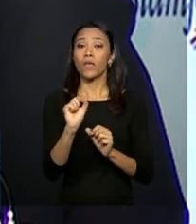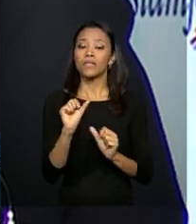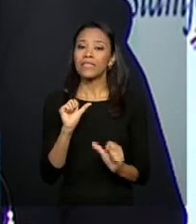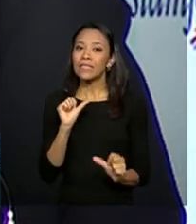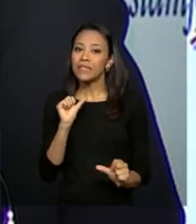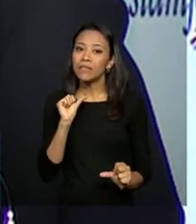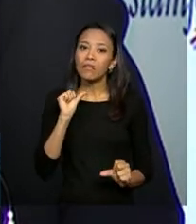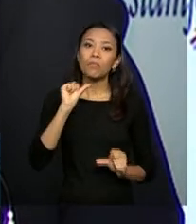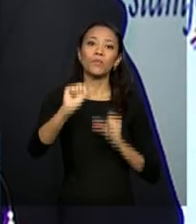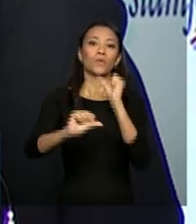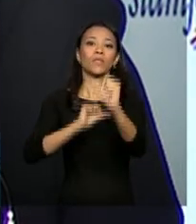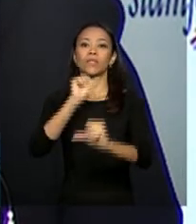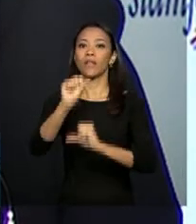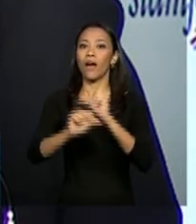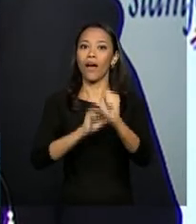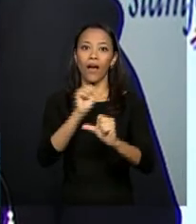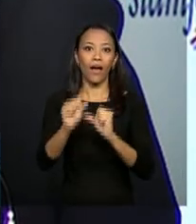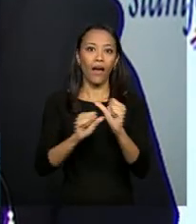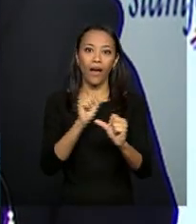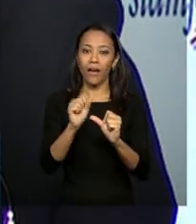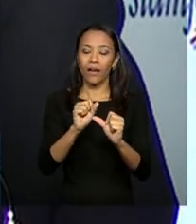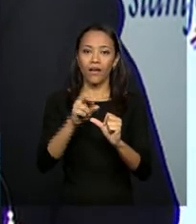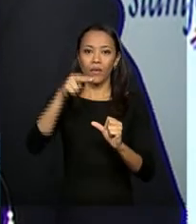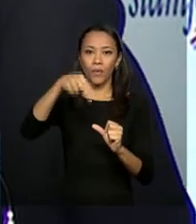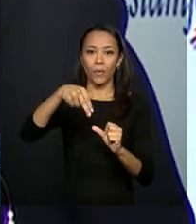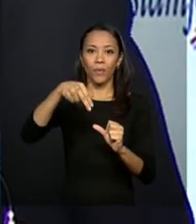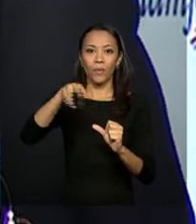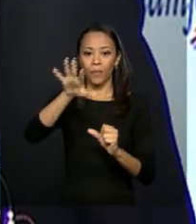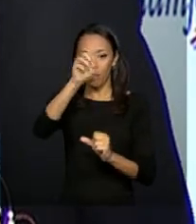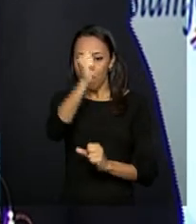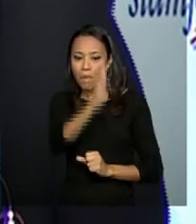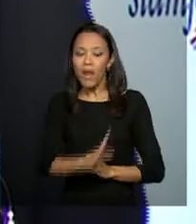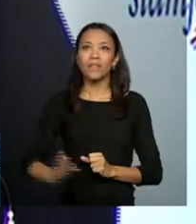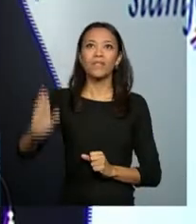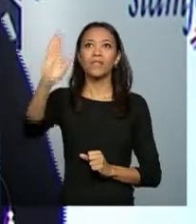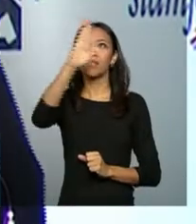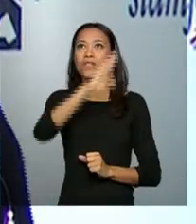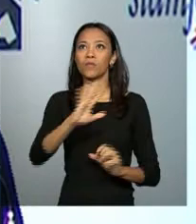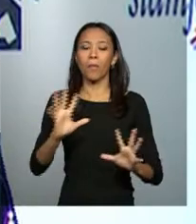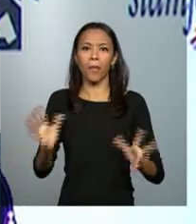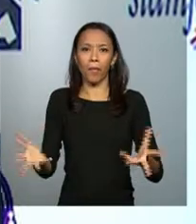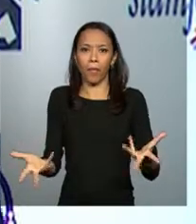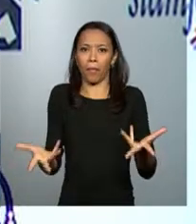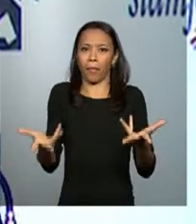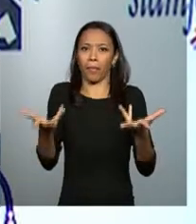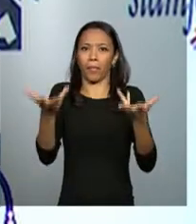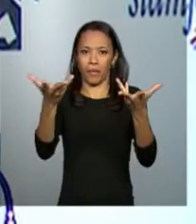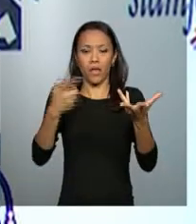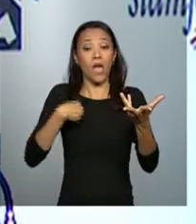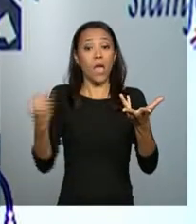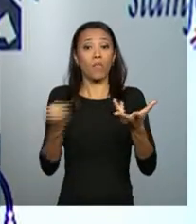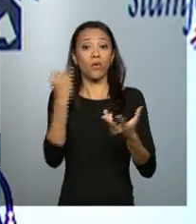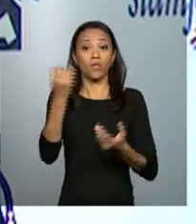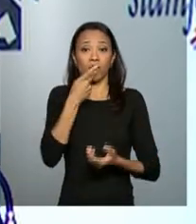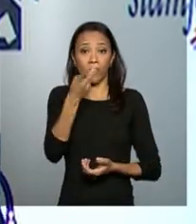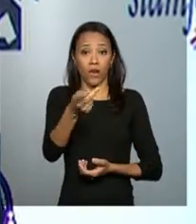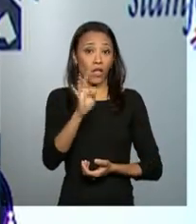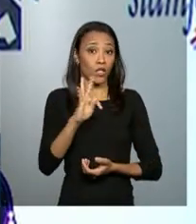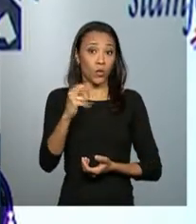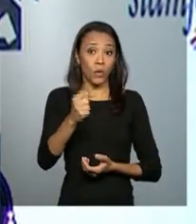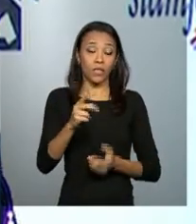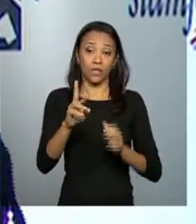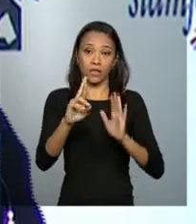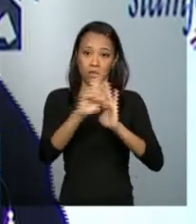o sertão brasileiro vai virar mar. Por quê? Porque é importante sinalizar que todas as medidas